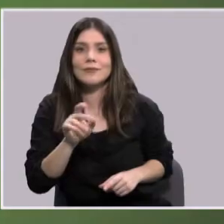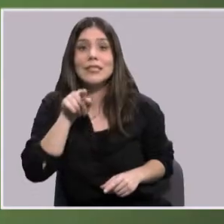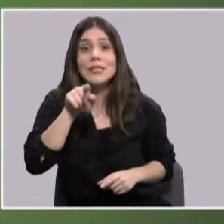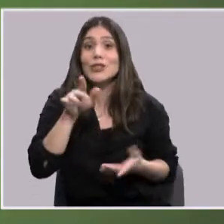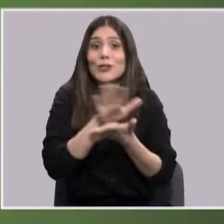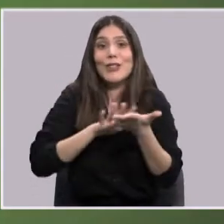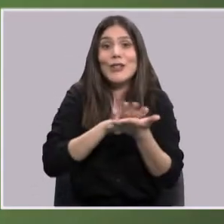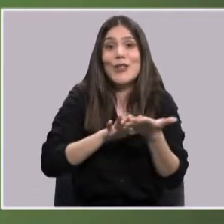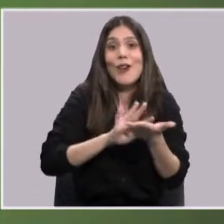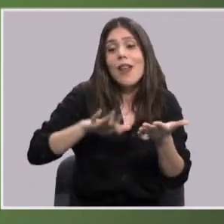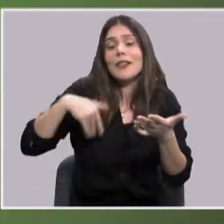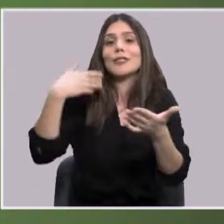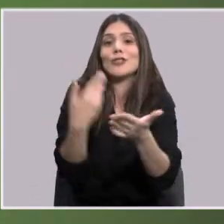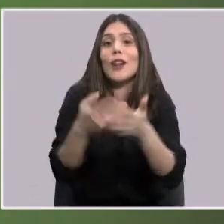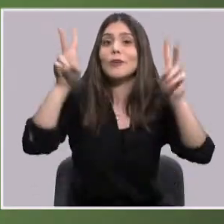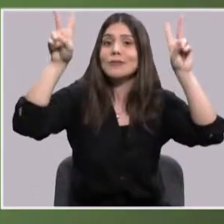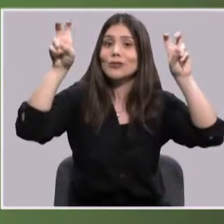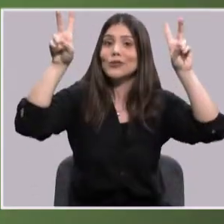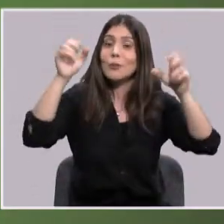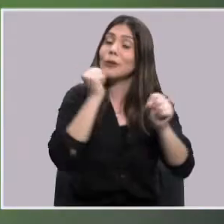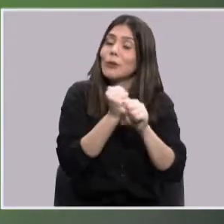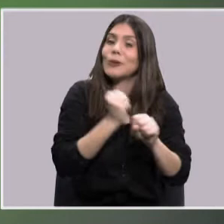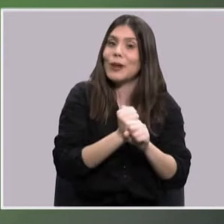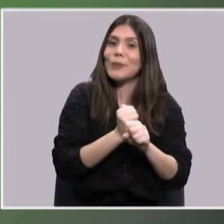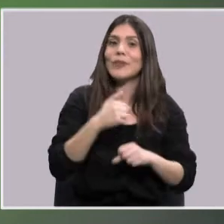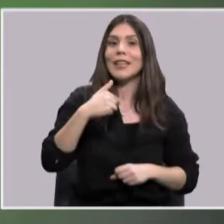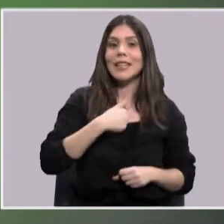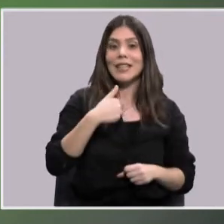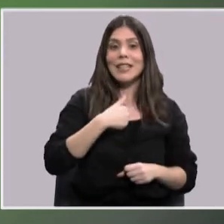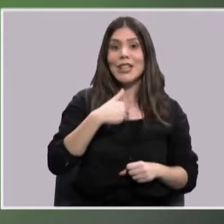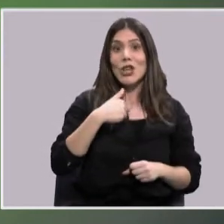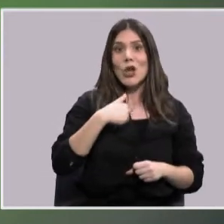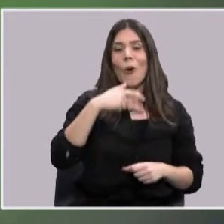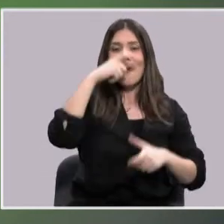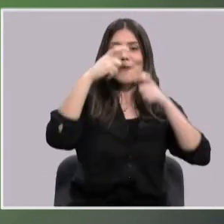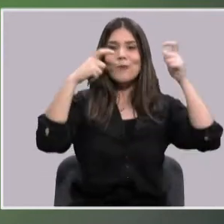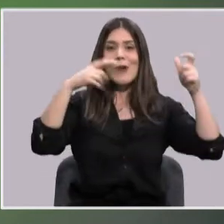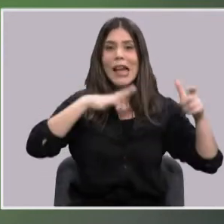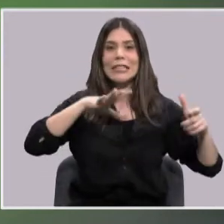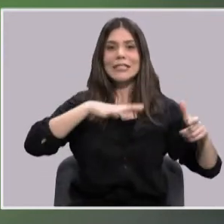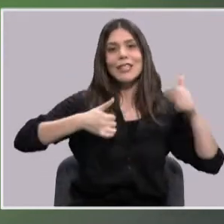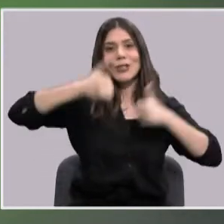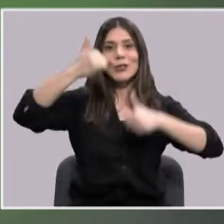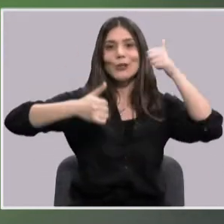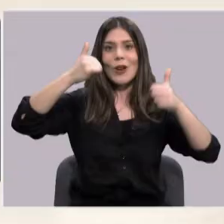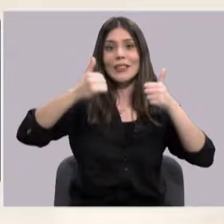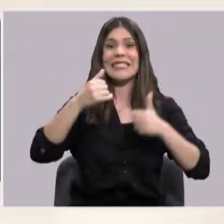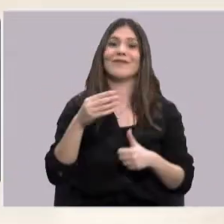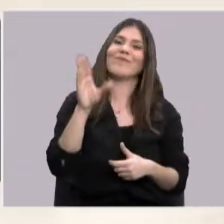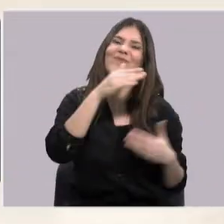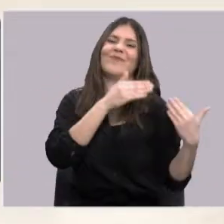respondemos. E basicamente foi assim que nos foi atribuído o tema. Sendo a candidata também tinha um bocadinho mais de